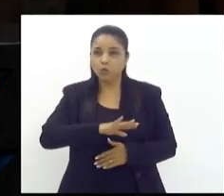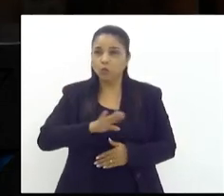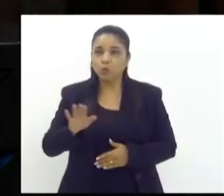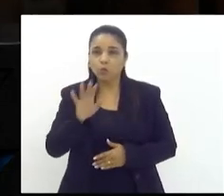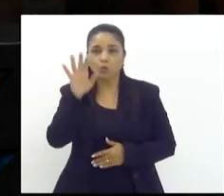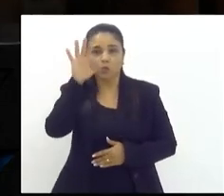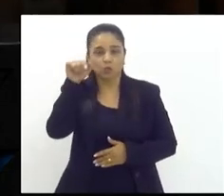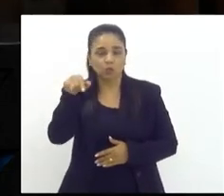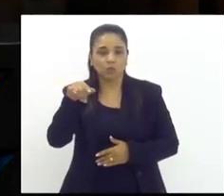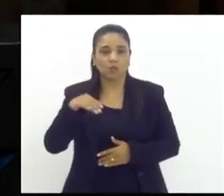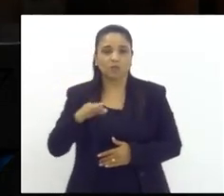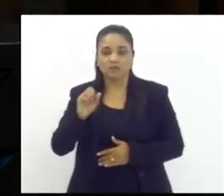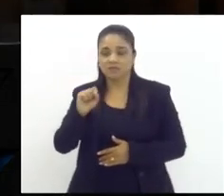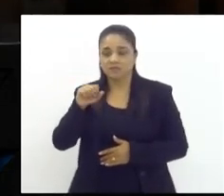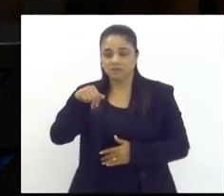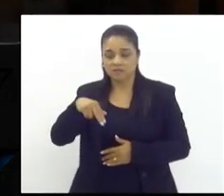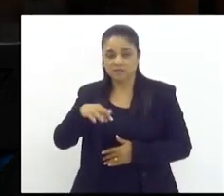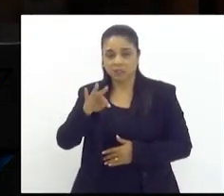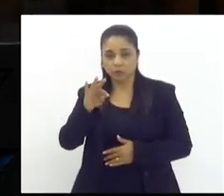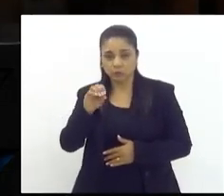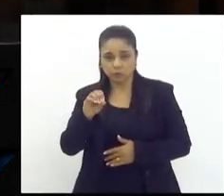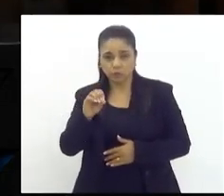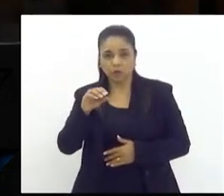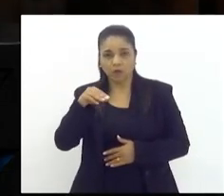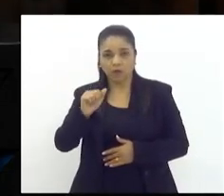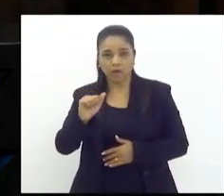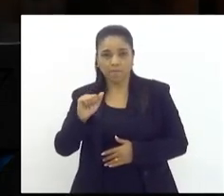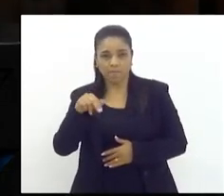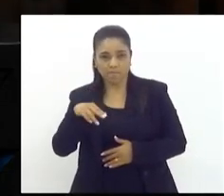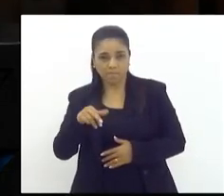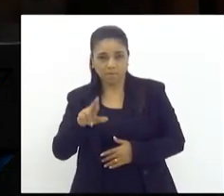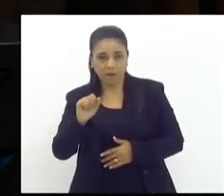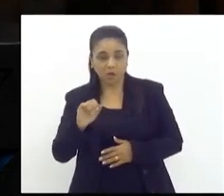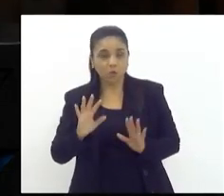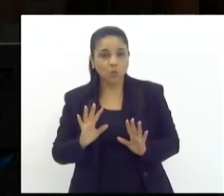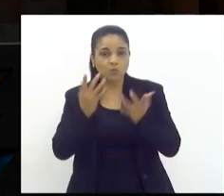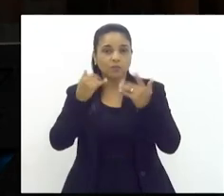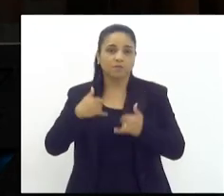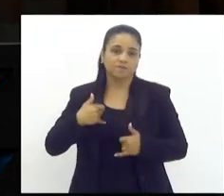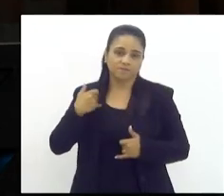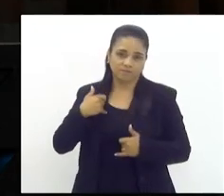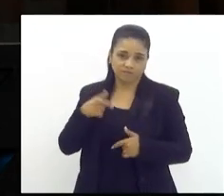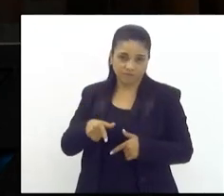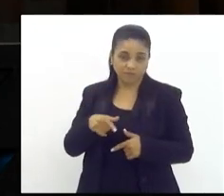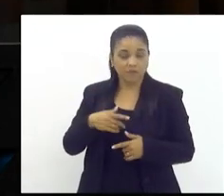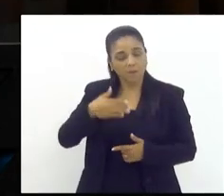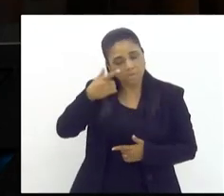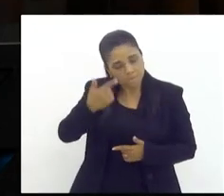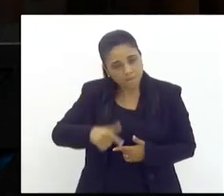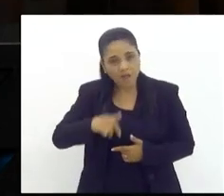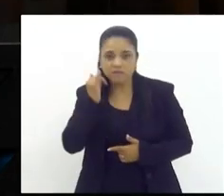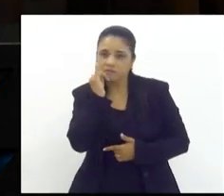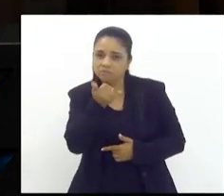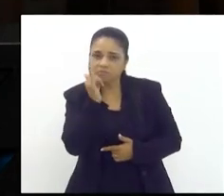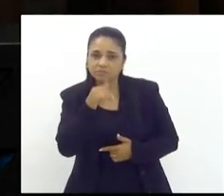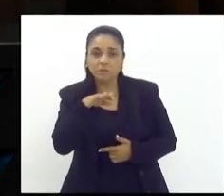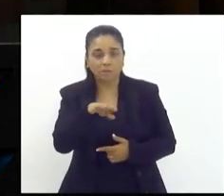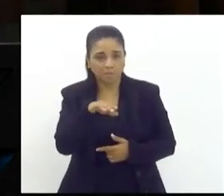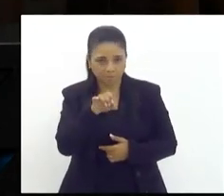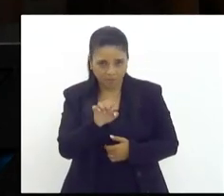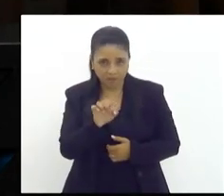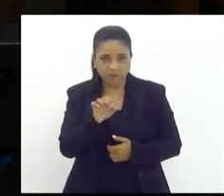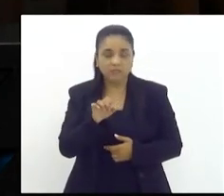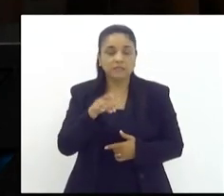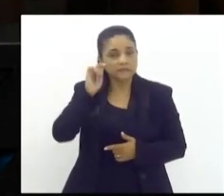aniversário outras falas de mães mulheres negras pobres também são